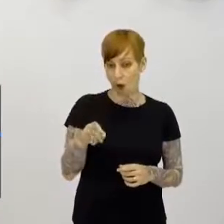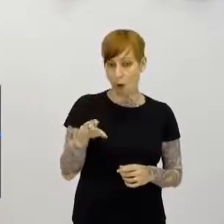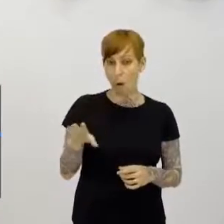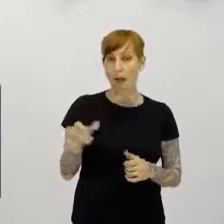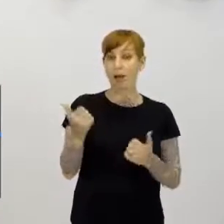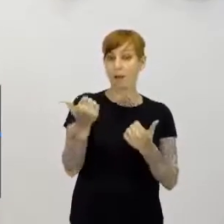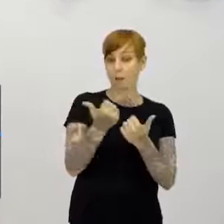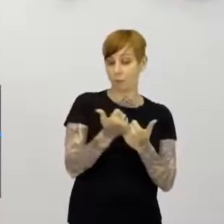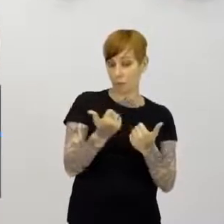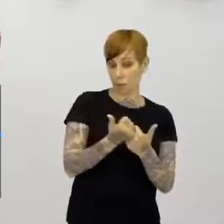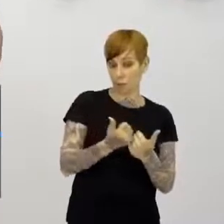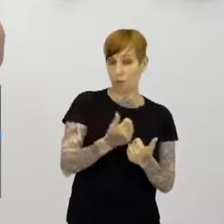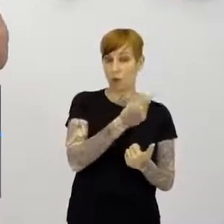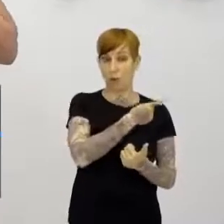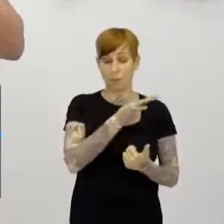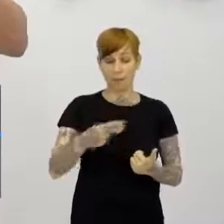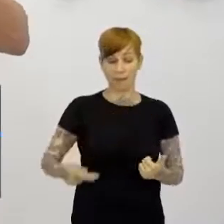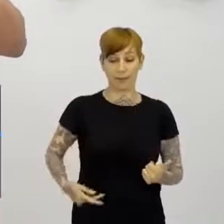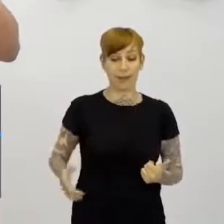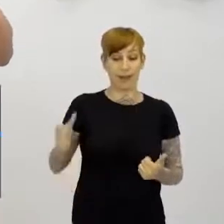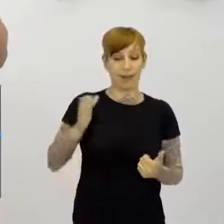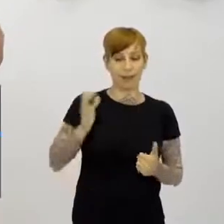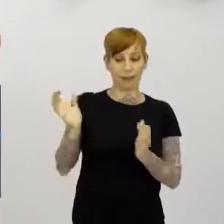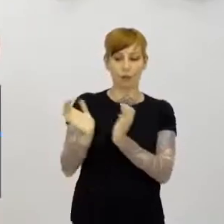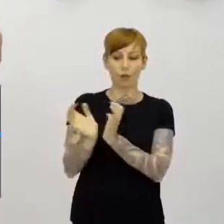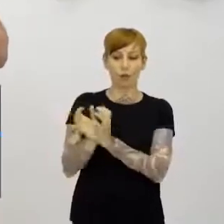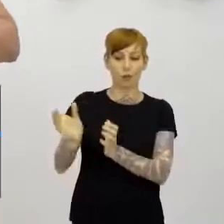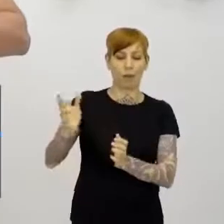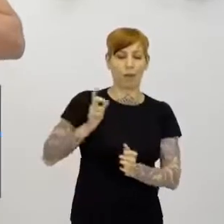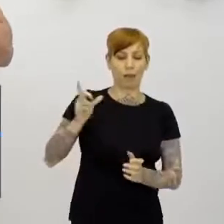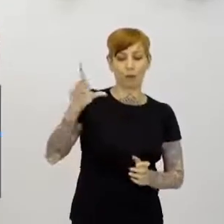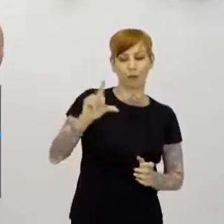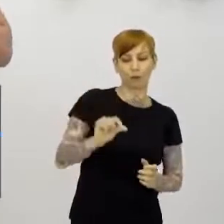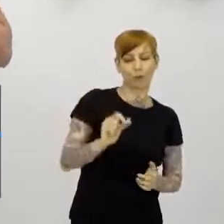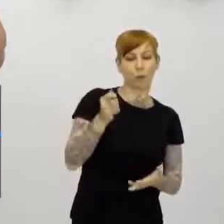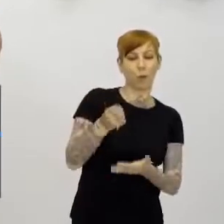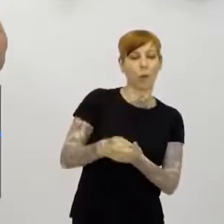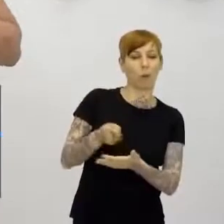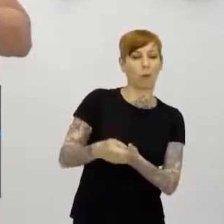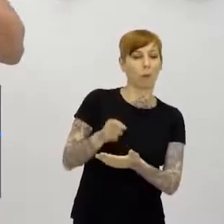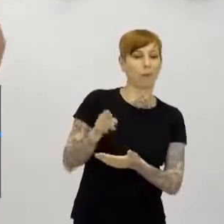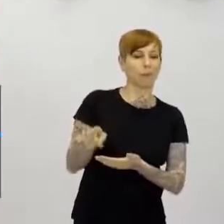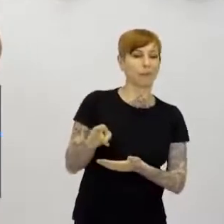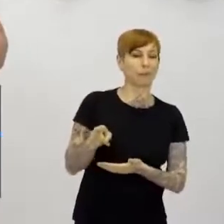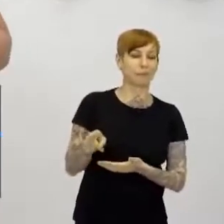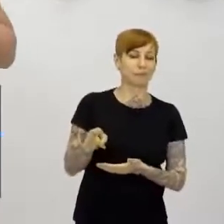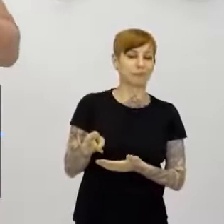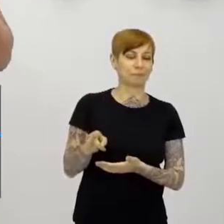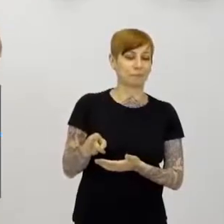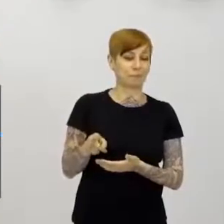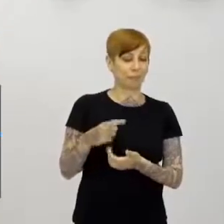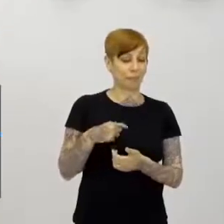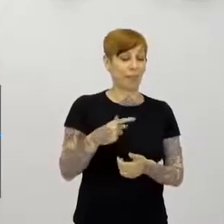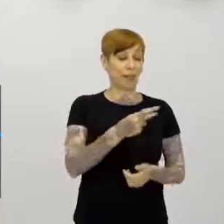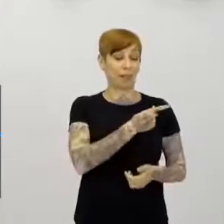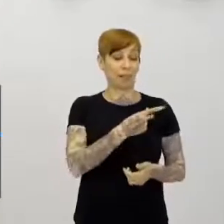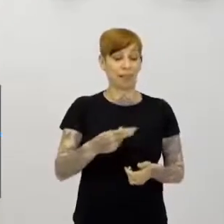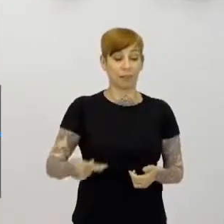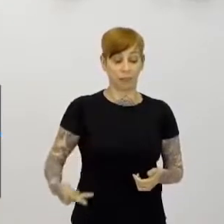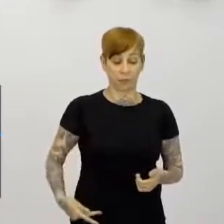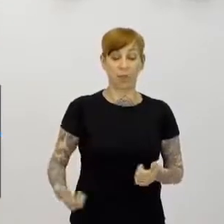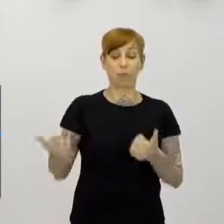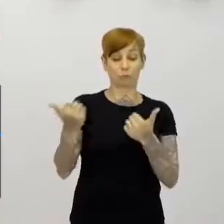elites, elas se articulam para que o João Goulart tenha o seu poder diminuído. E aí ele vai sim tomar posse